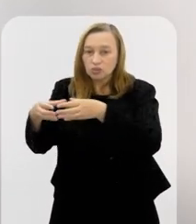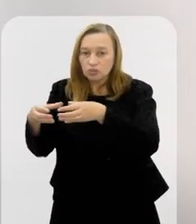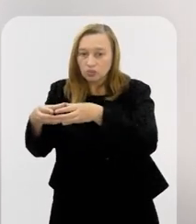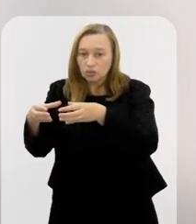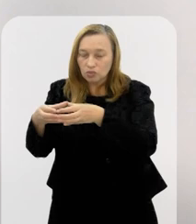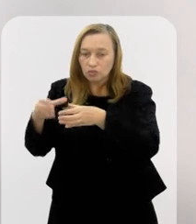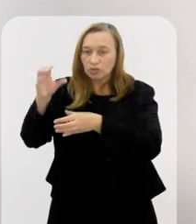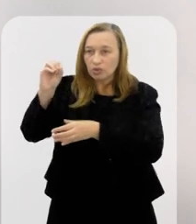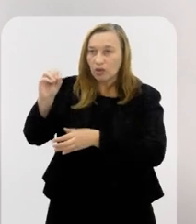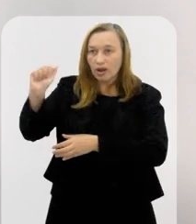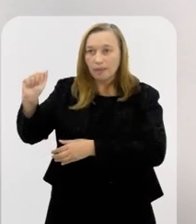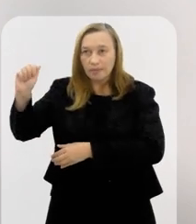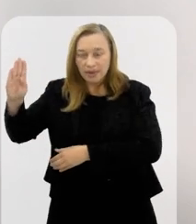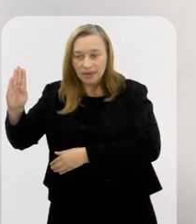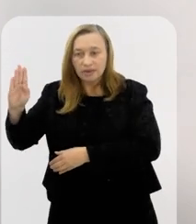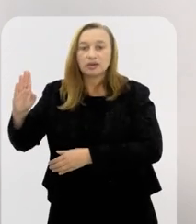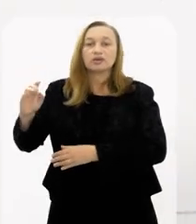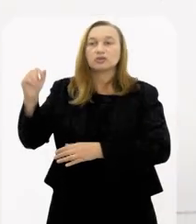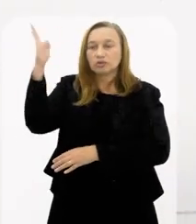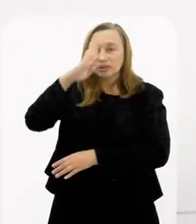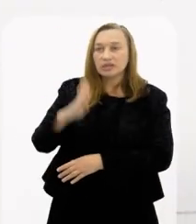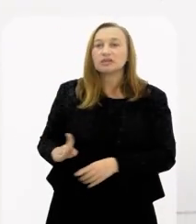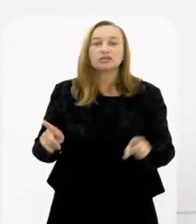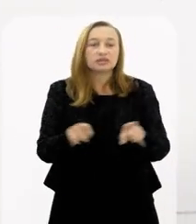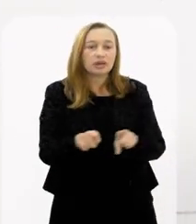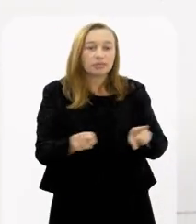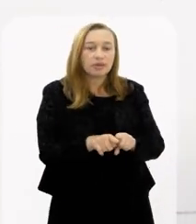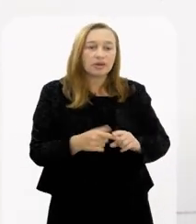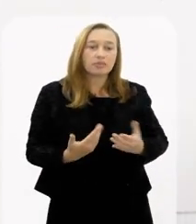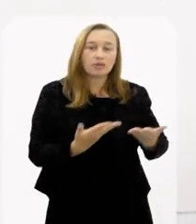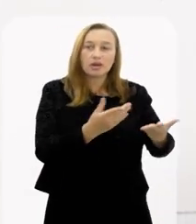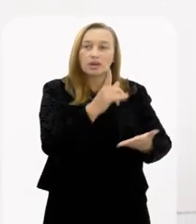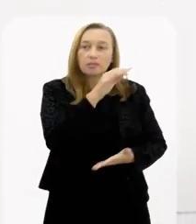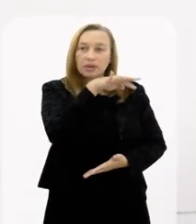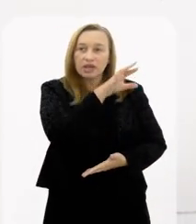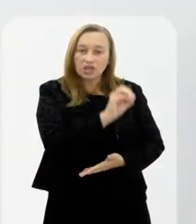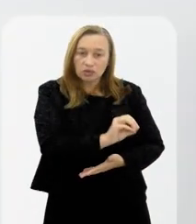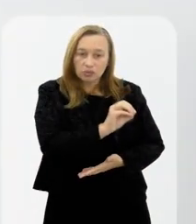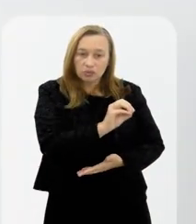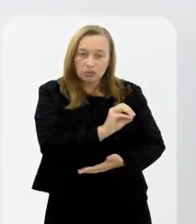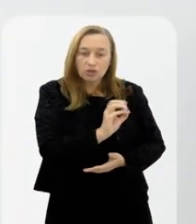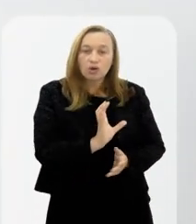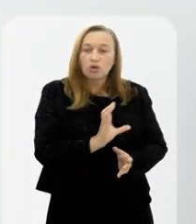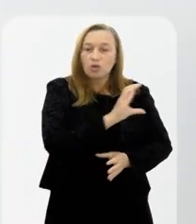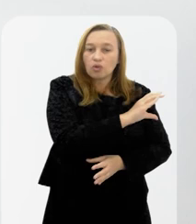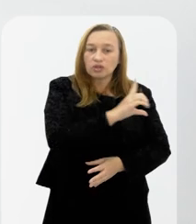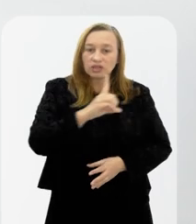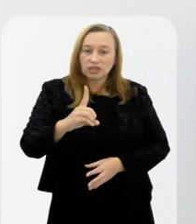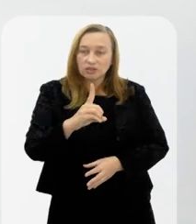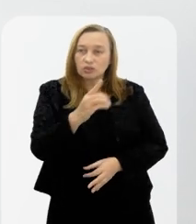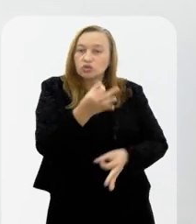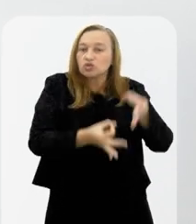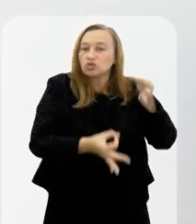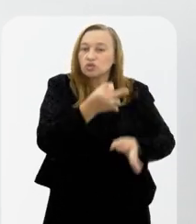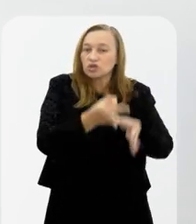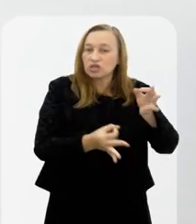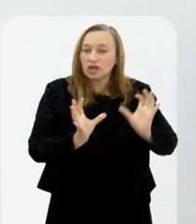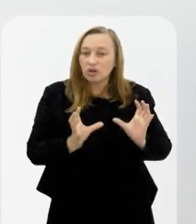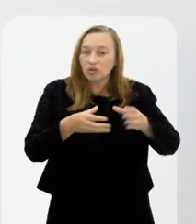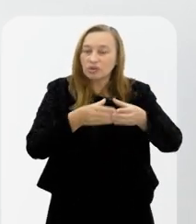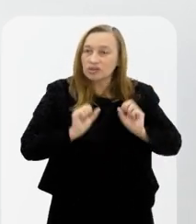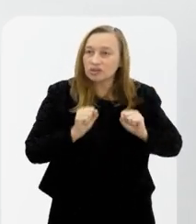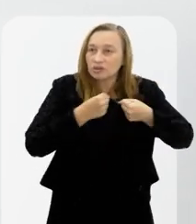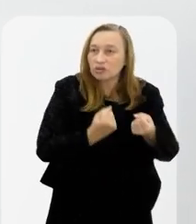consumidor da Ordem dos Advogados do Brasil também temos aqui ao meu lado o Dr plin Lacerda que é o coordenador jurídico da